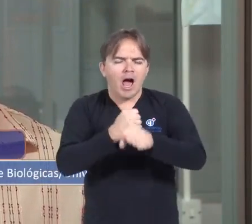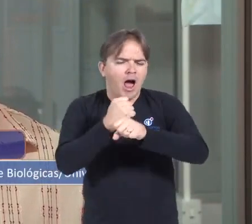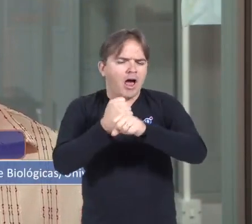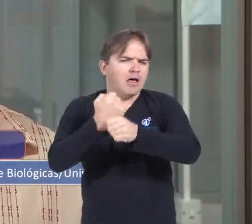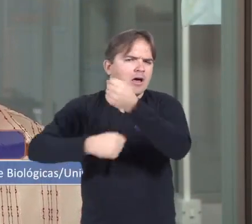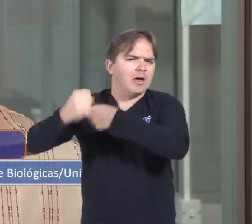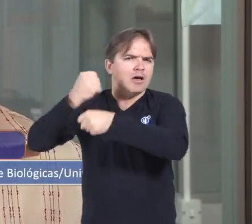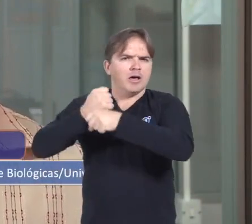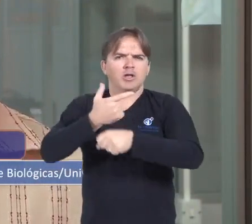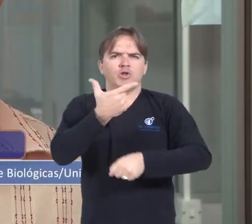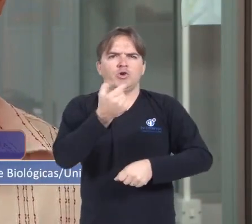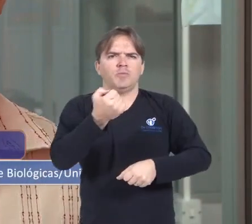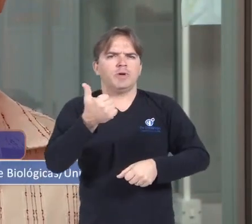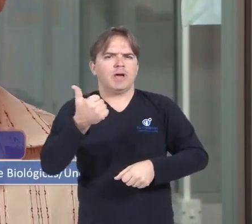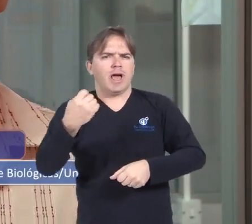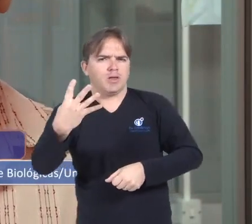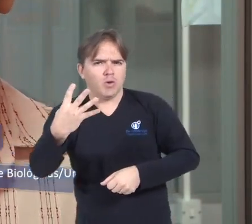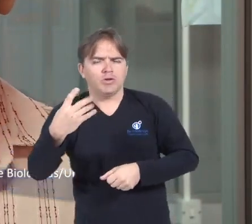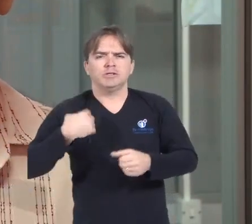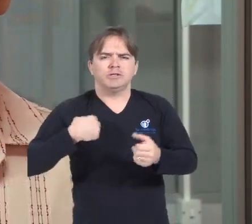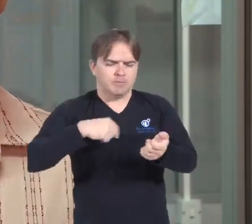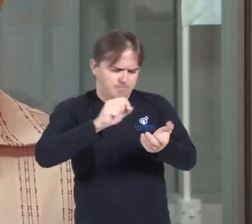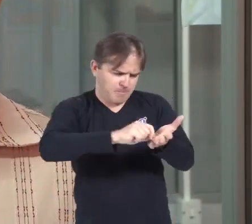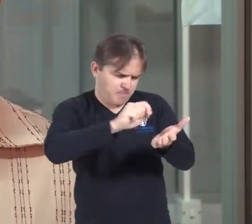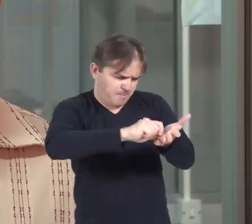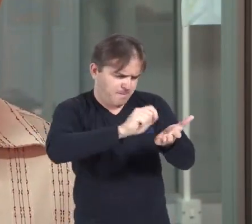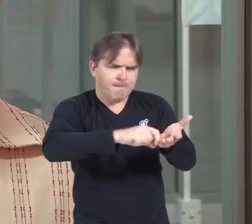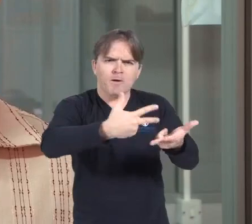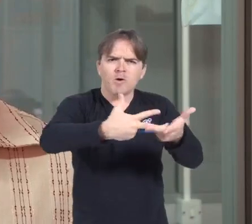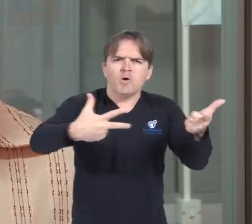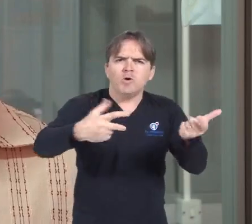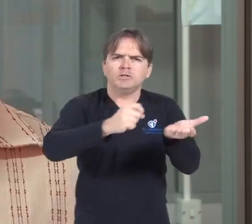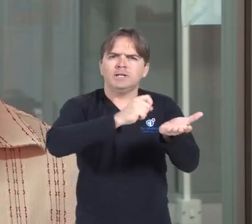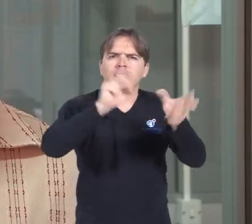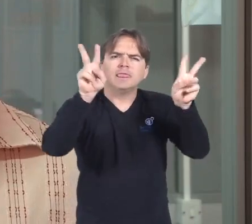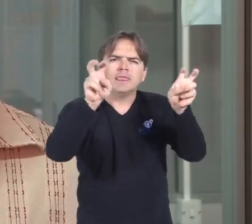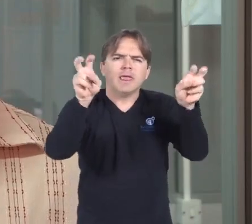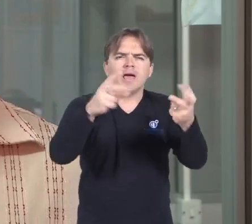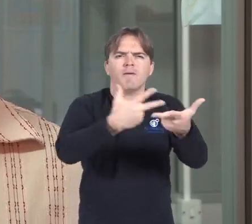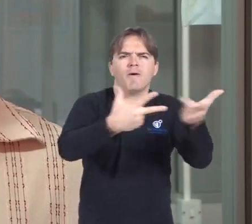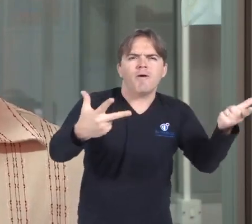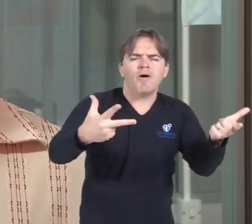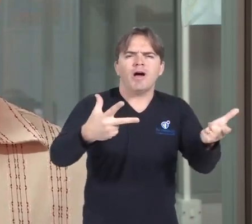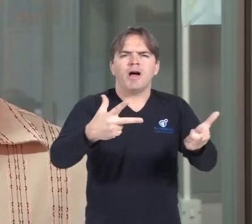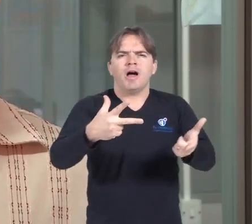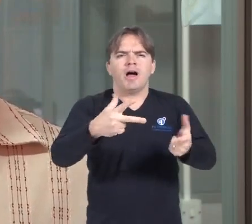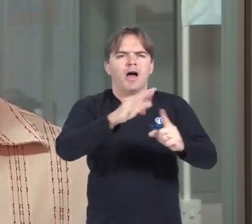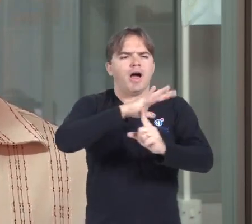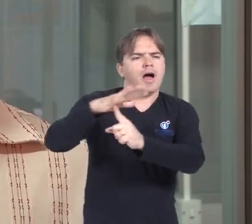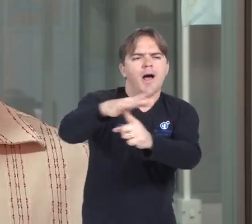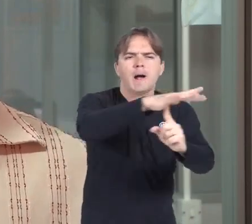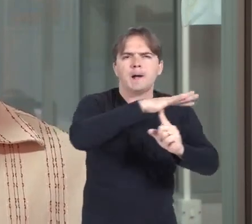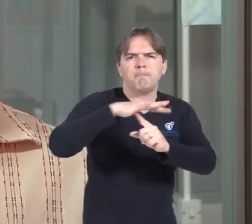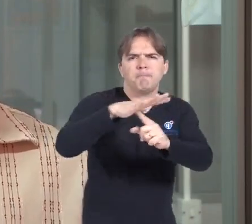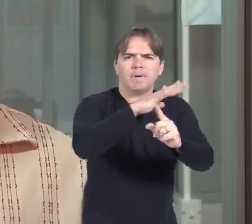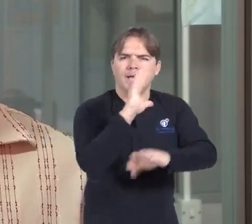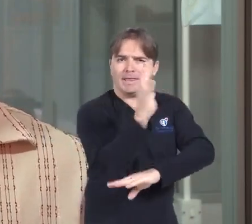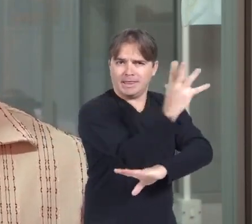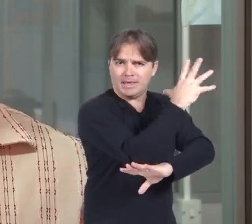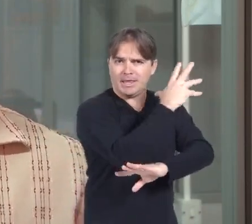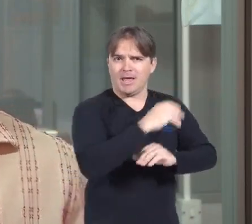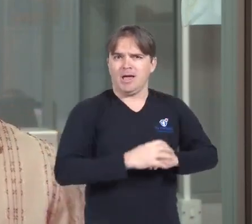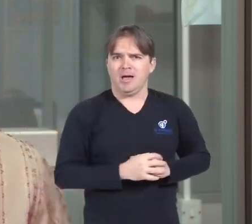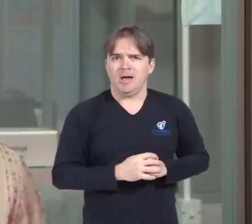desenvolver vários artigos acadêmicos sobre as temáticas ambientais e,